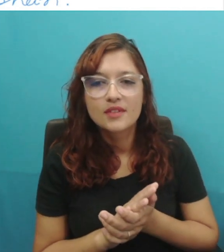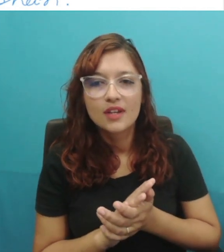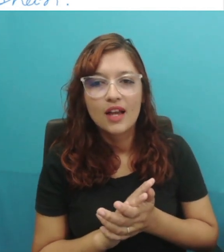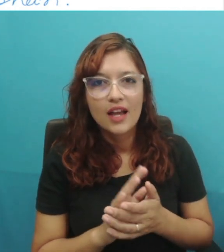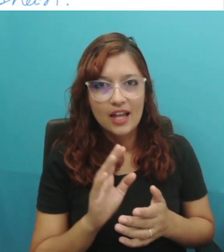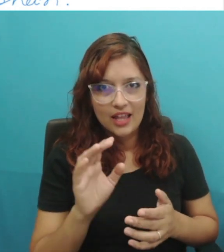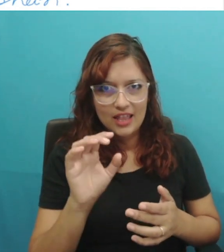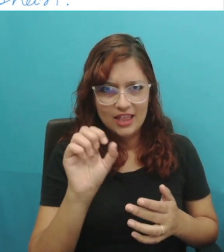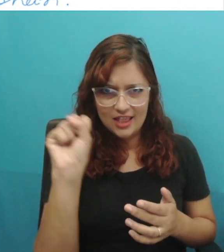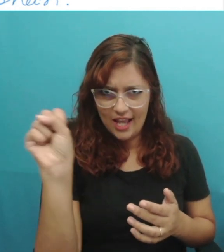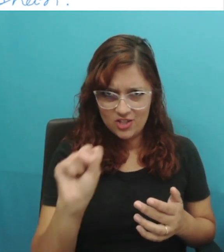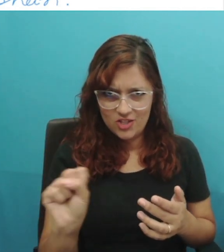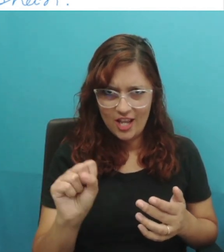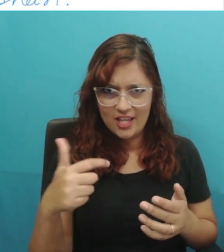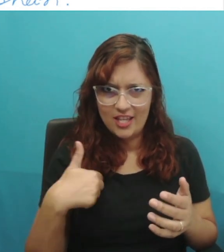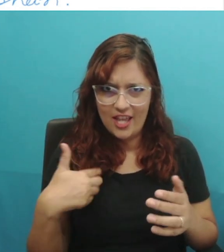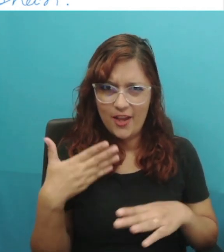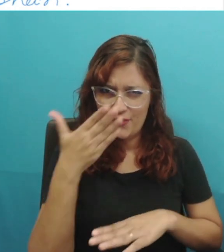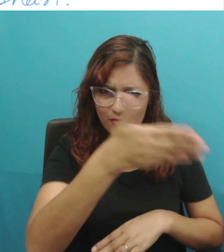Então,